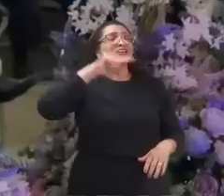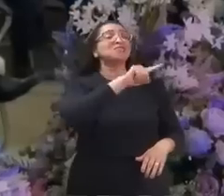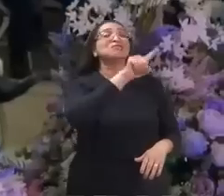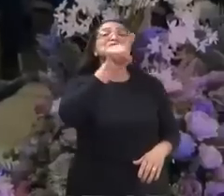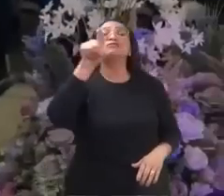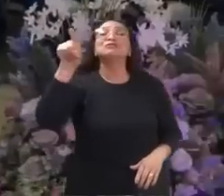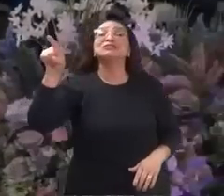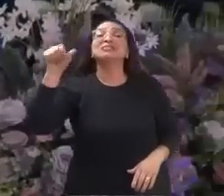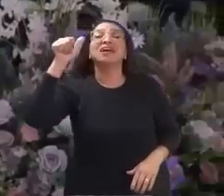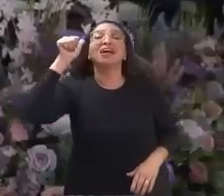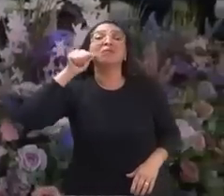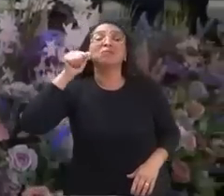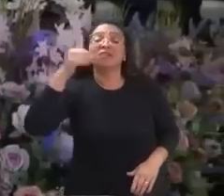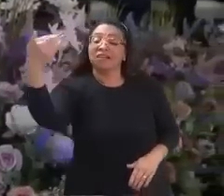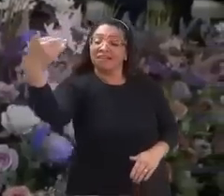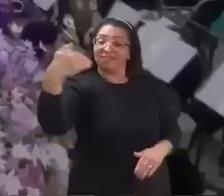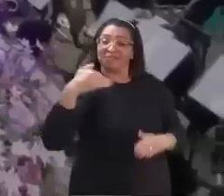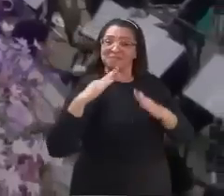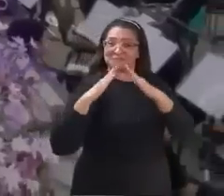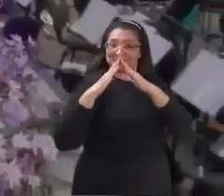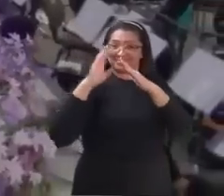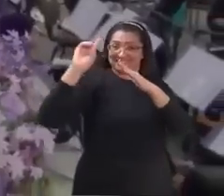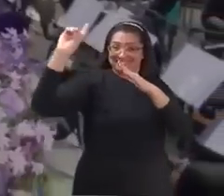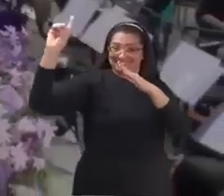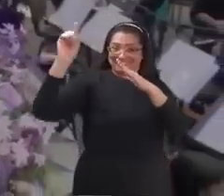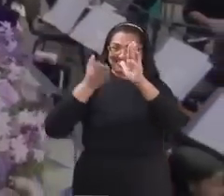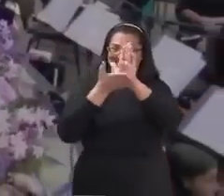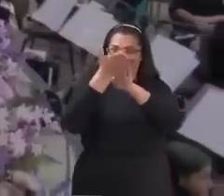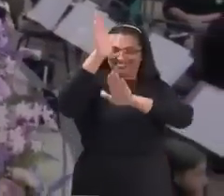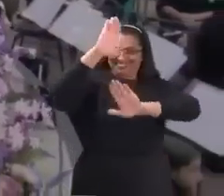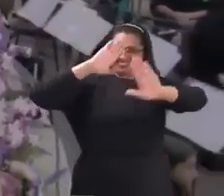elas? Cadê elas? Cadê elas?